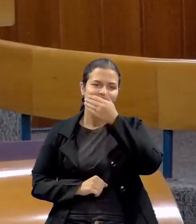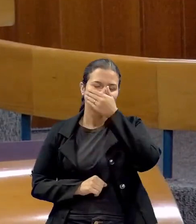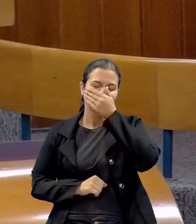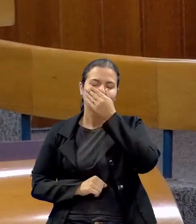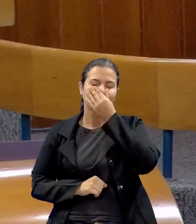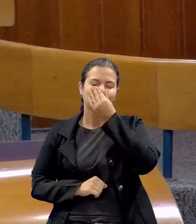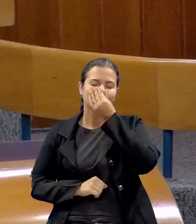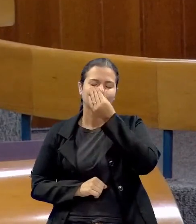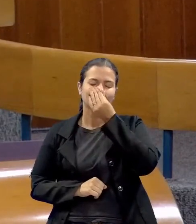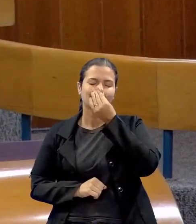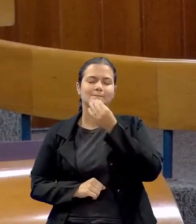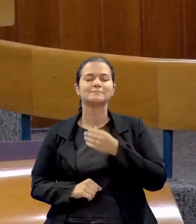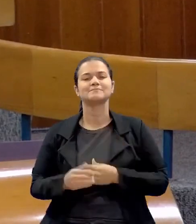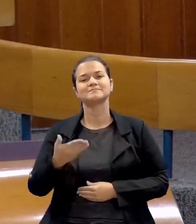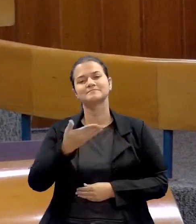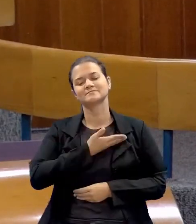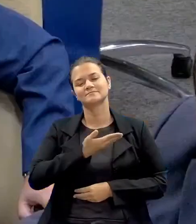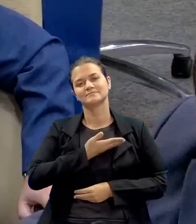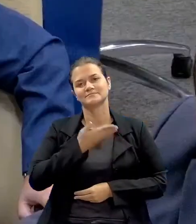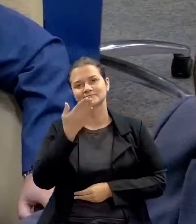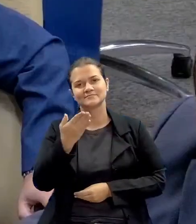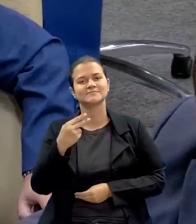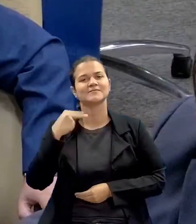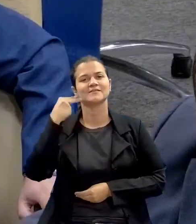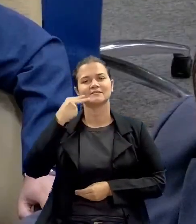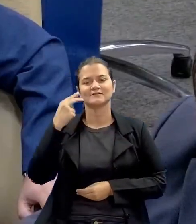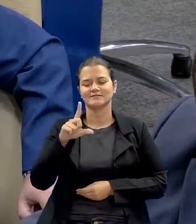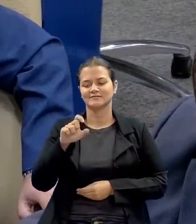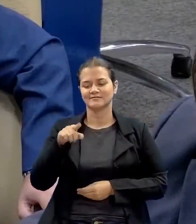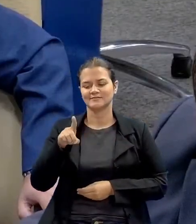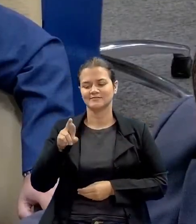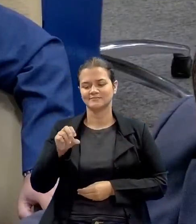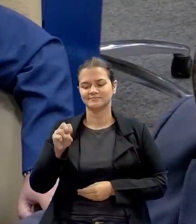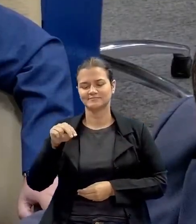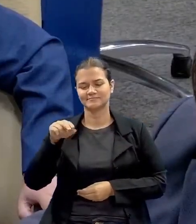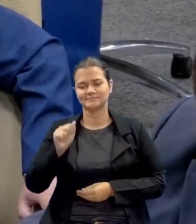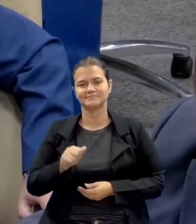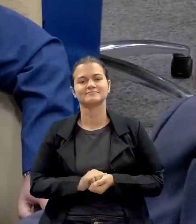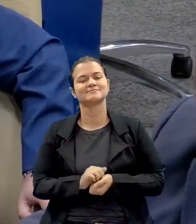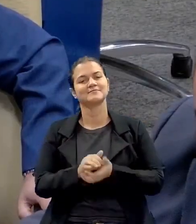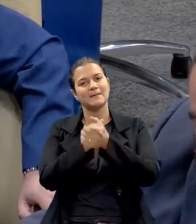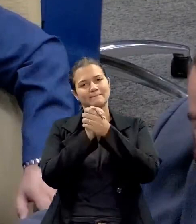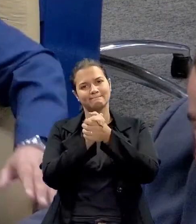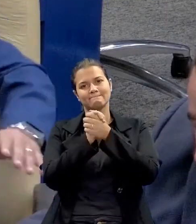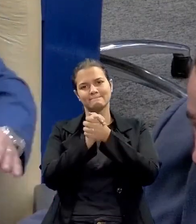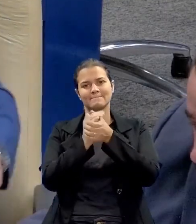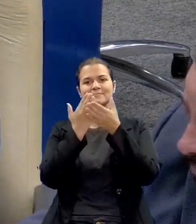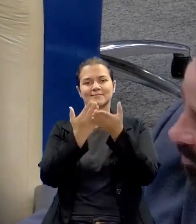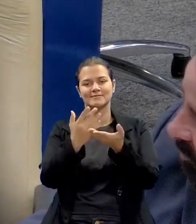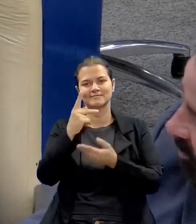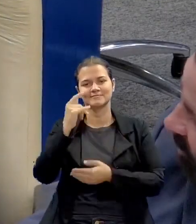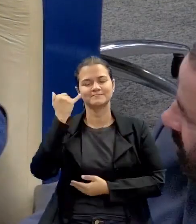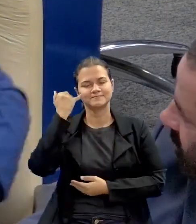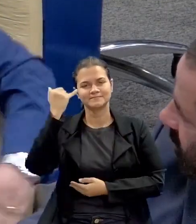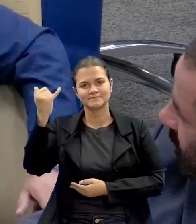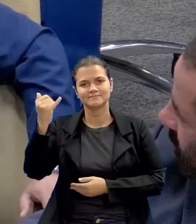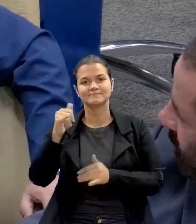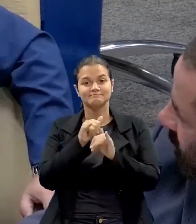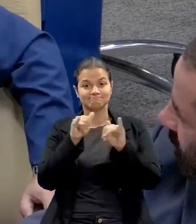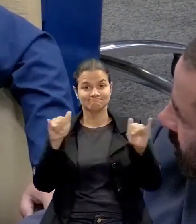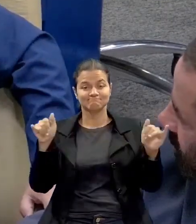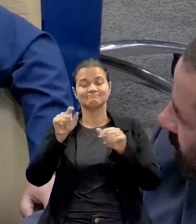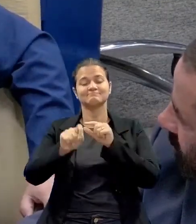Ilustre amigo e vereador Leandro Sena, então, tá. Quero parabenizar a Vossa Excelência por essa iniciativa e dizer